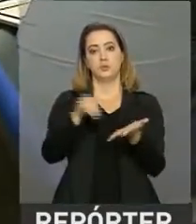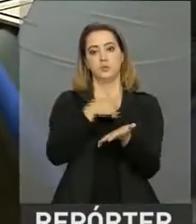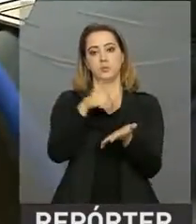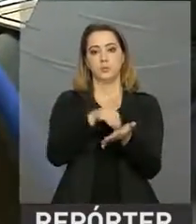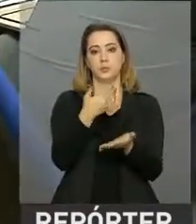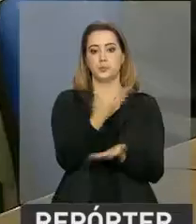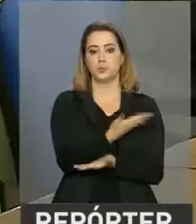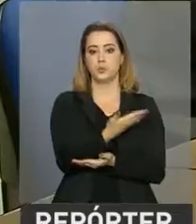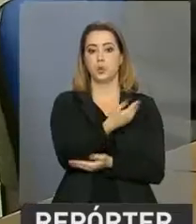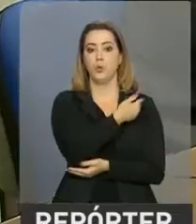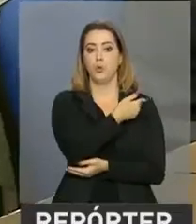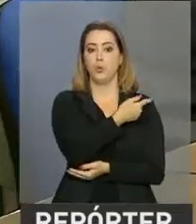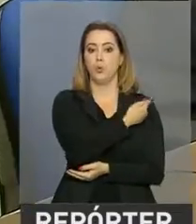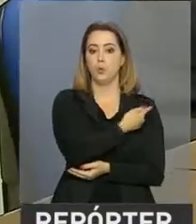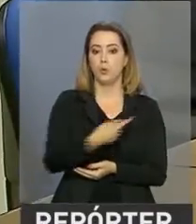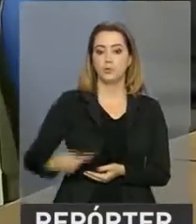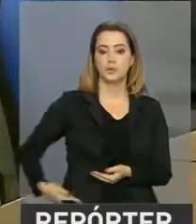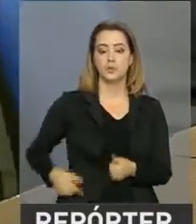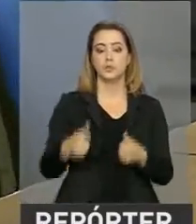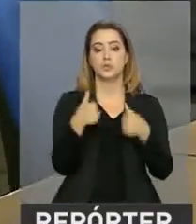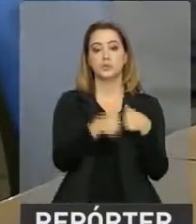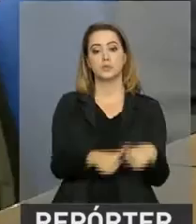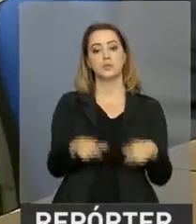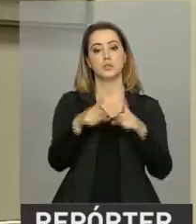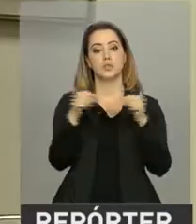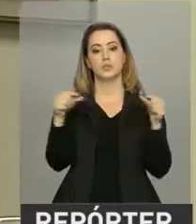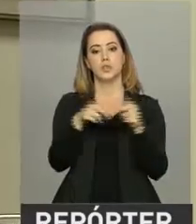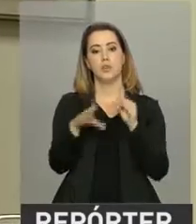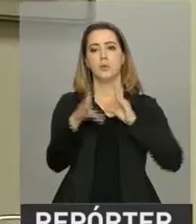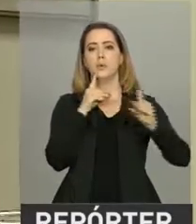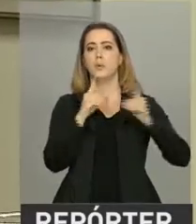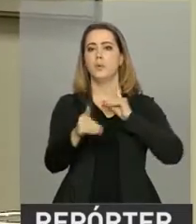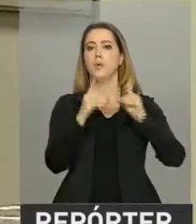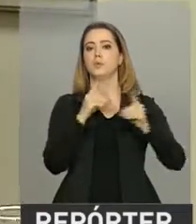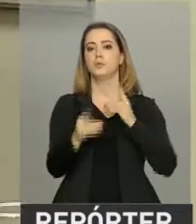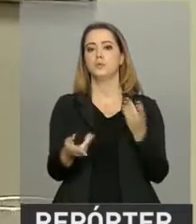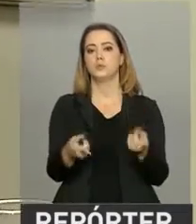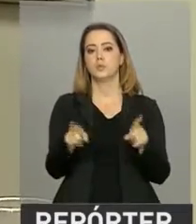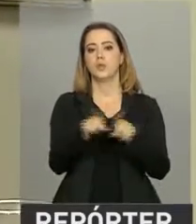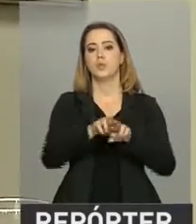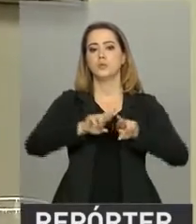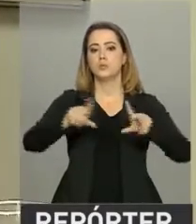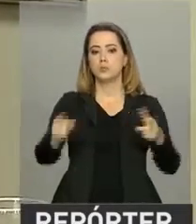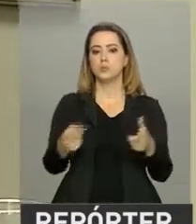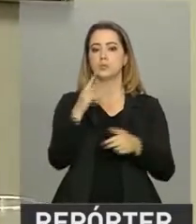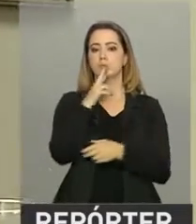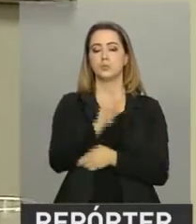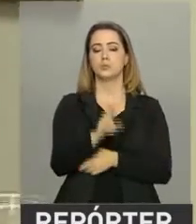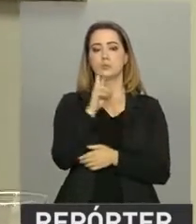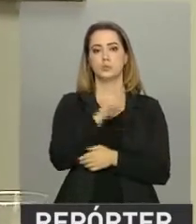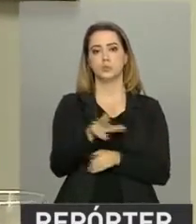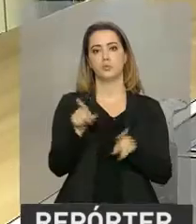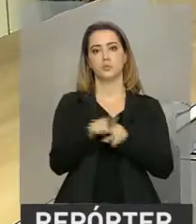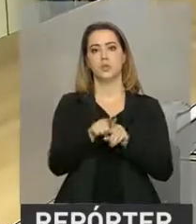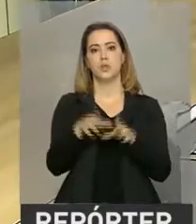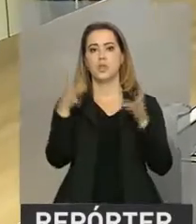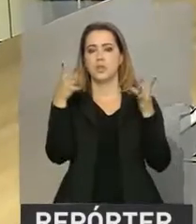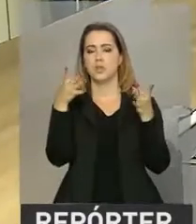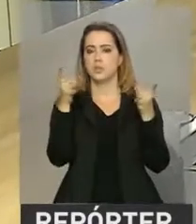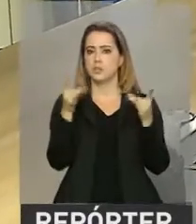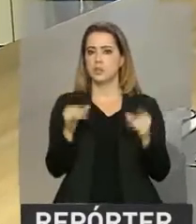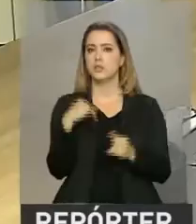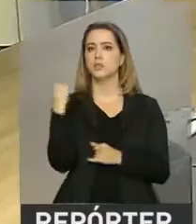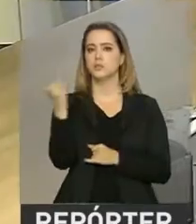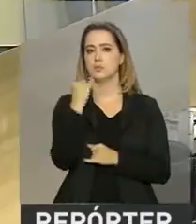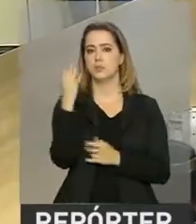governador Luiz Fernando Pezão esteve em Brasília para discutir o assunto com o ministro da Fazenda. Entre as soluções, Henrique Meirelles cita a